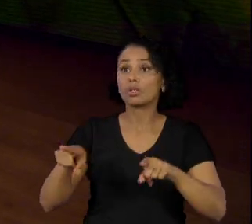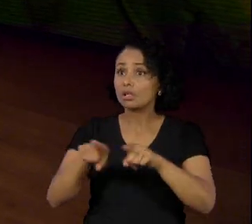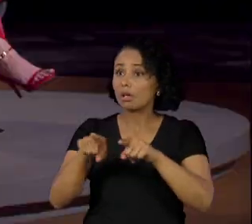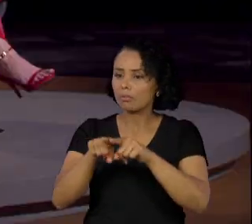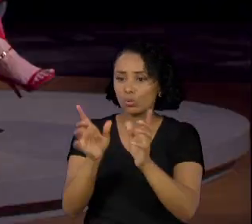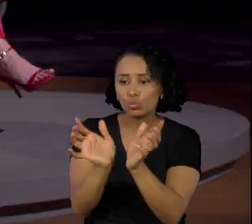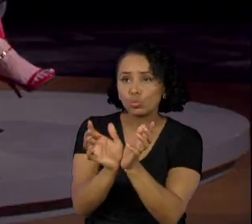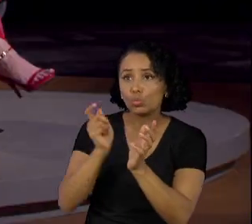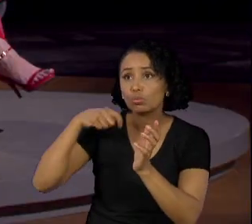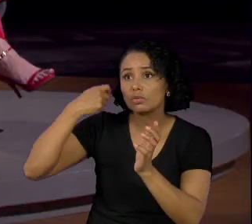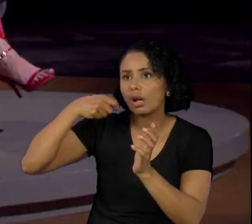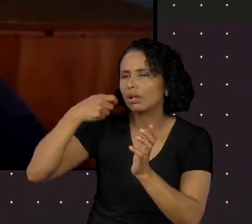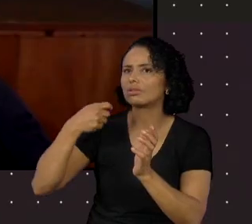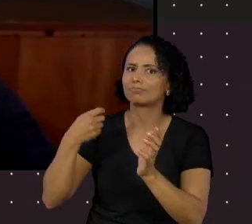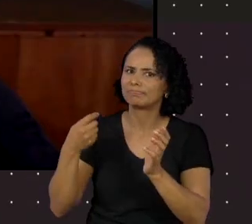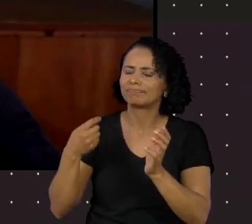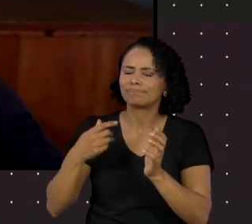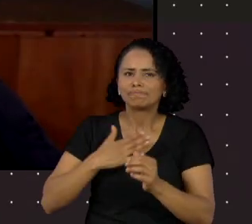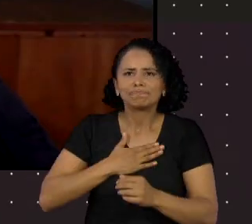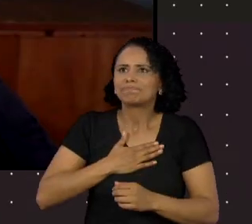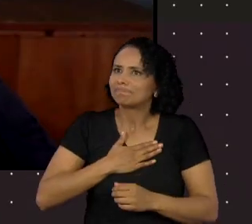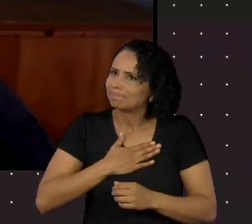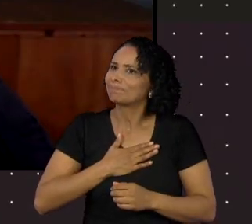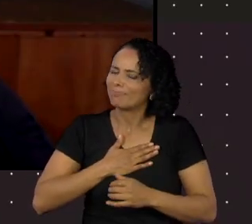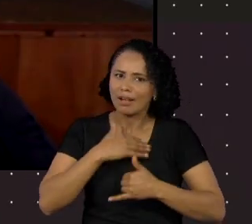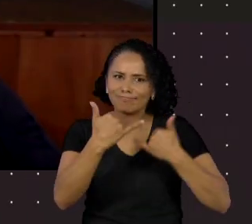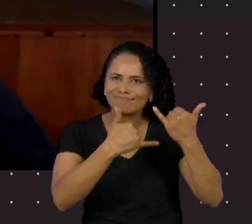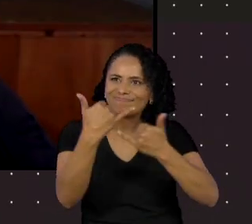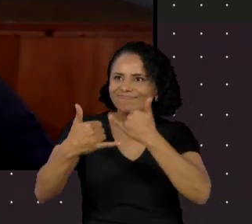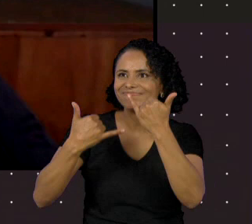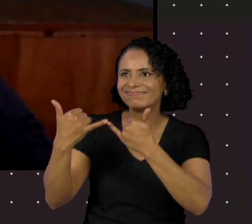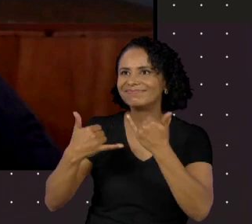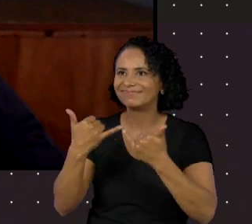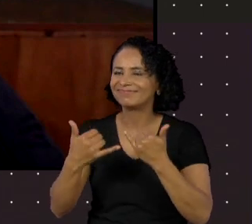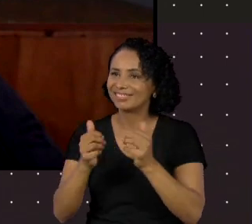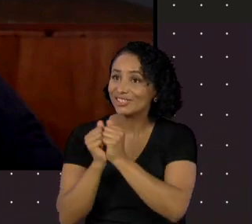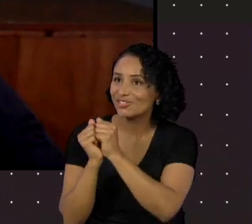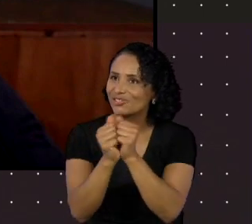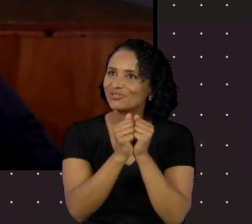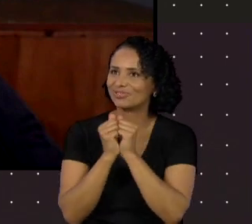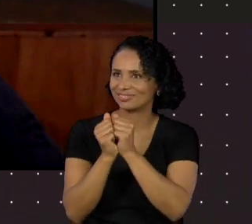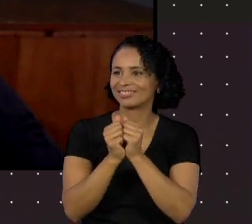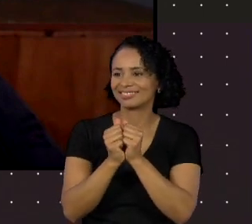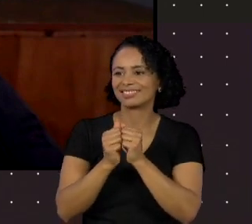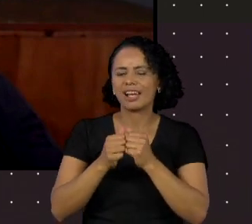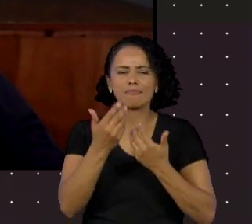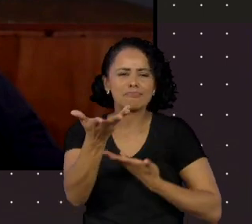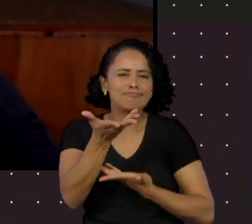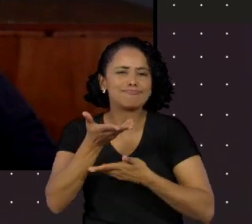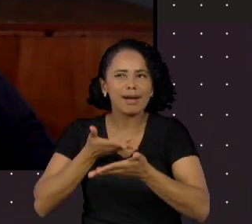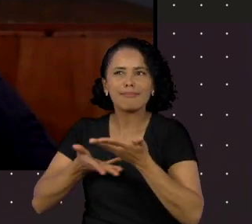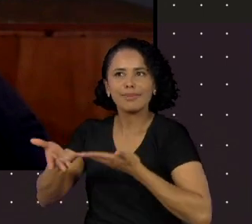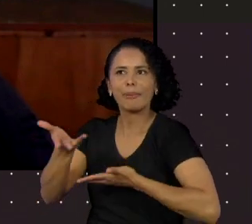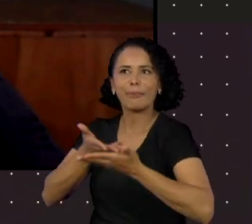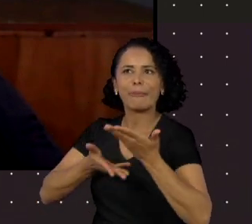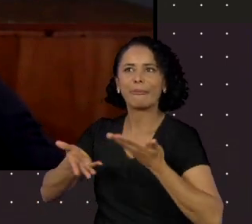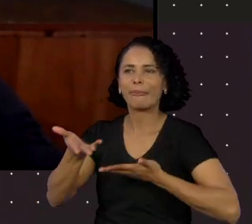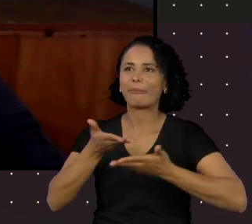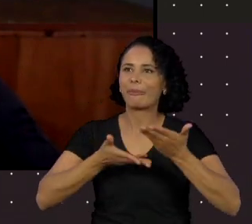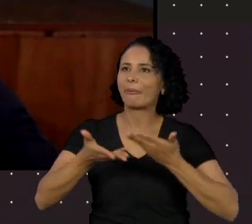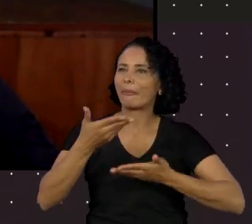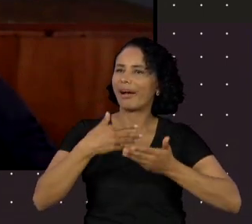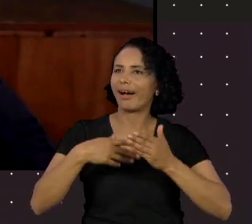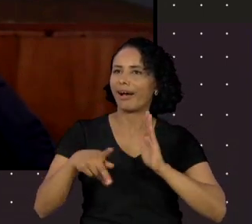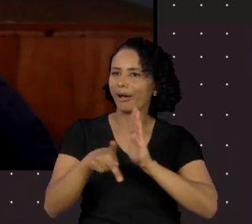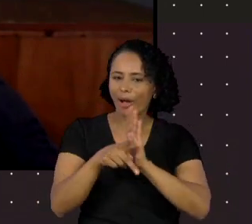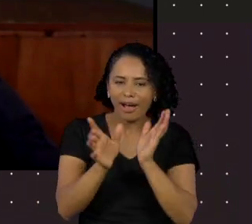atores também que gostavam muito de jogar juntos. Então, acho que foram todas essas coisas, fora toda a